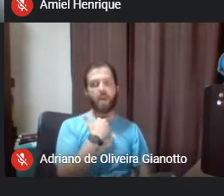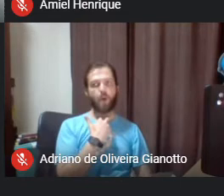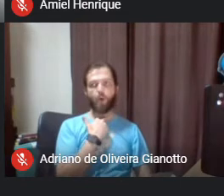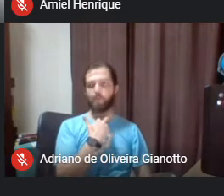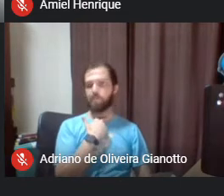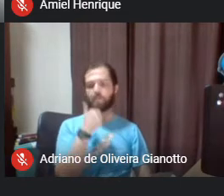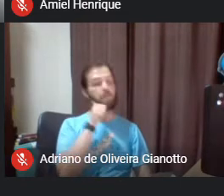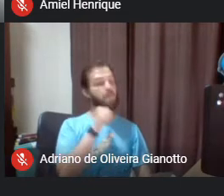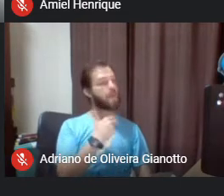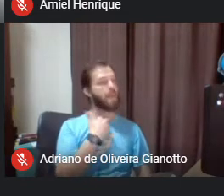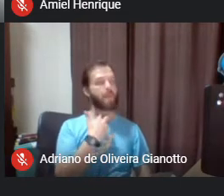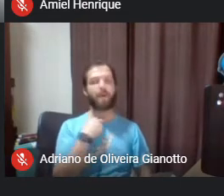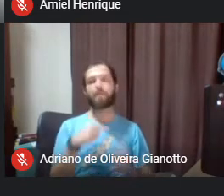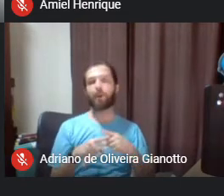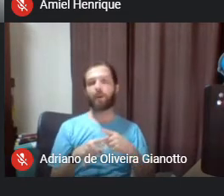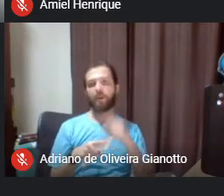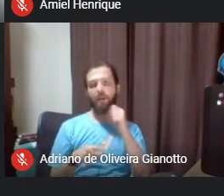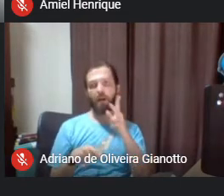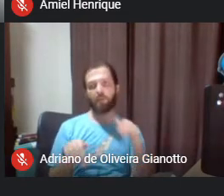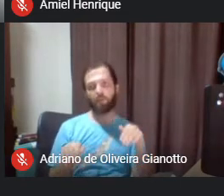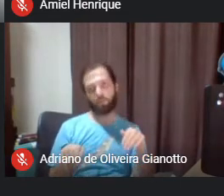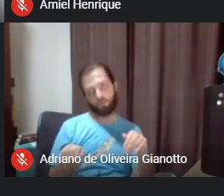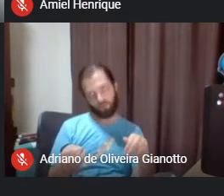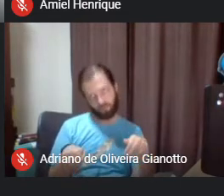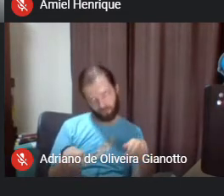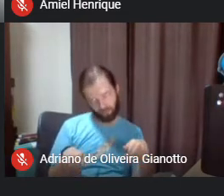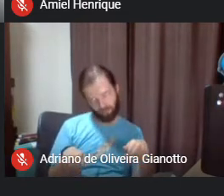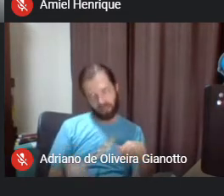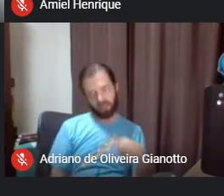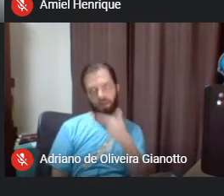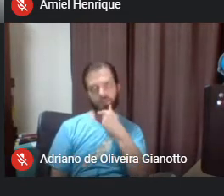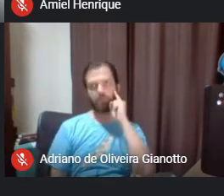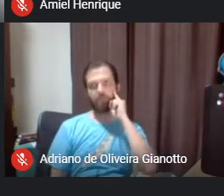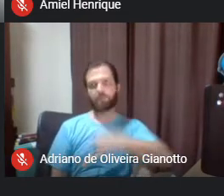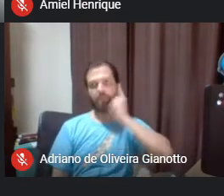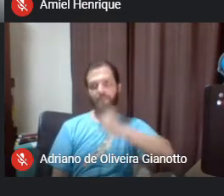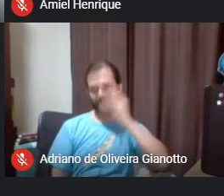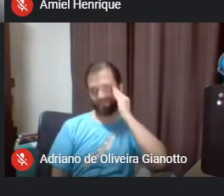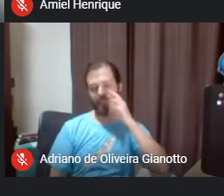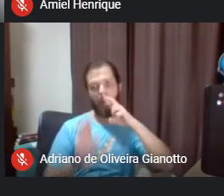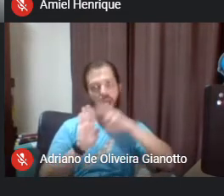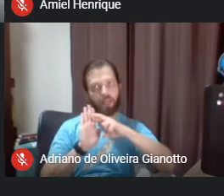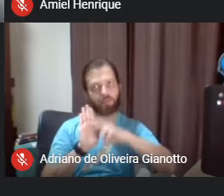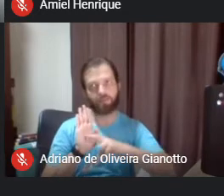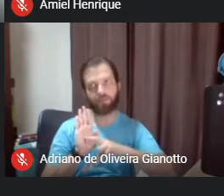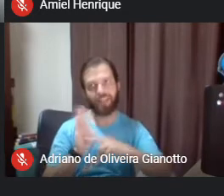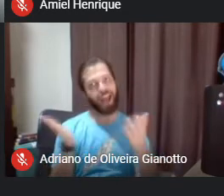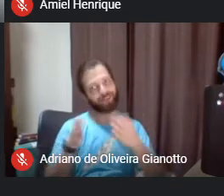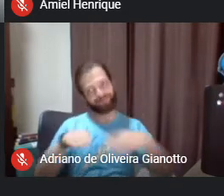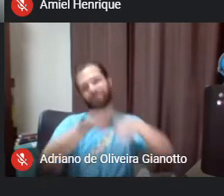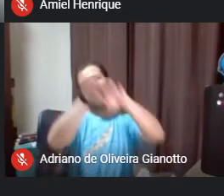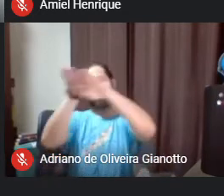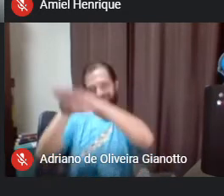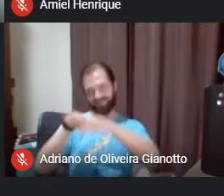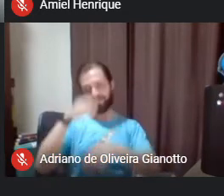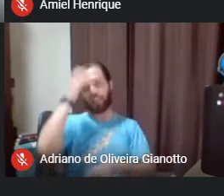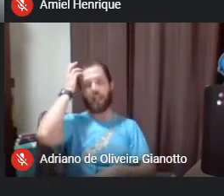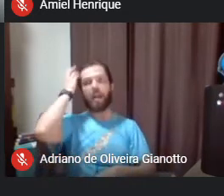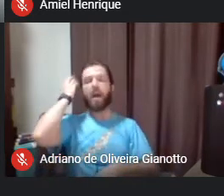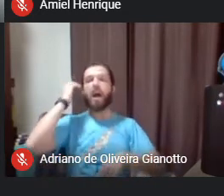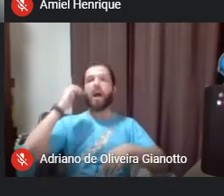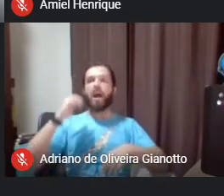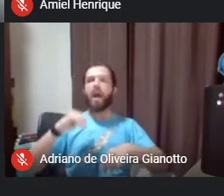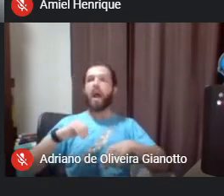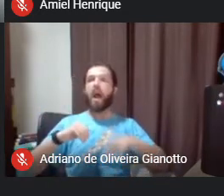só poderia estudar homens, mulheres não podiam. Porque as mulheres, né, eram discriminadas, enfim, a